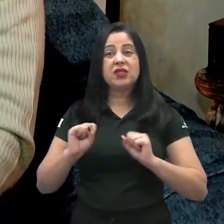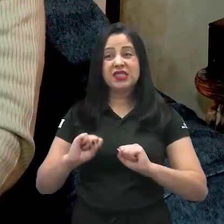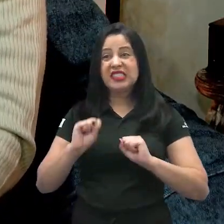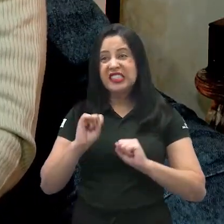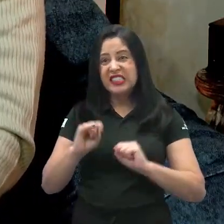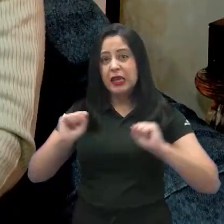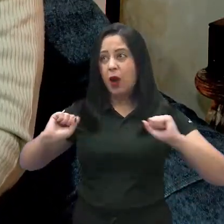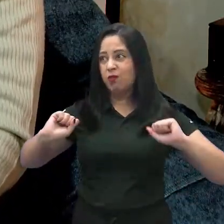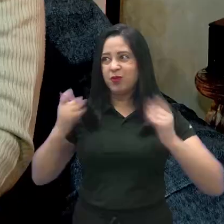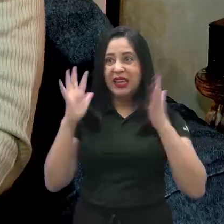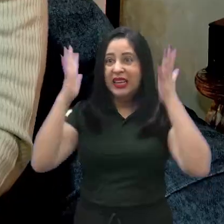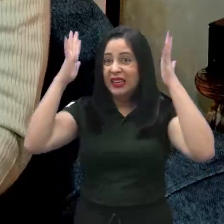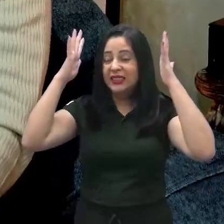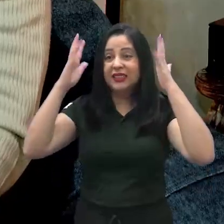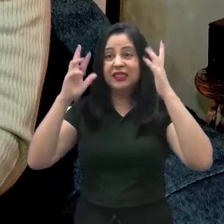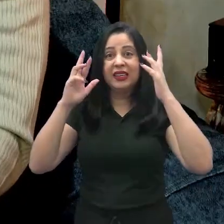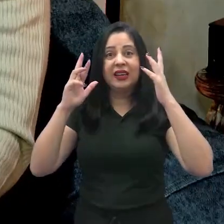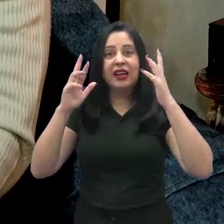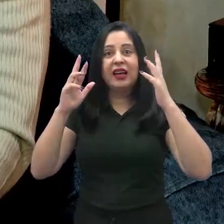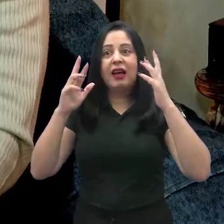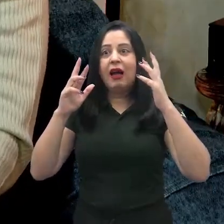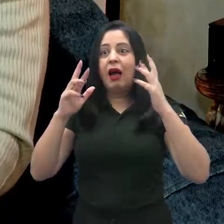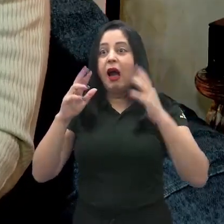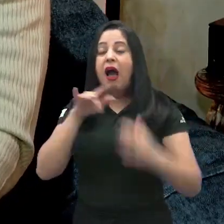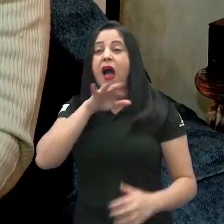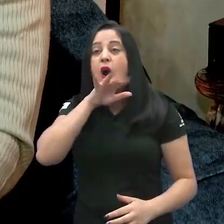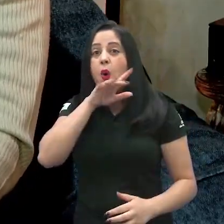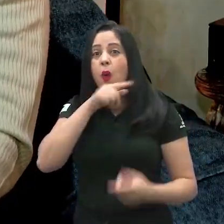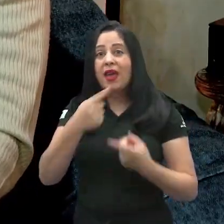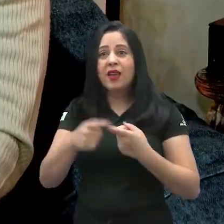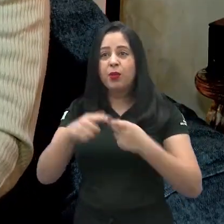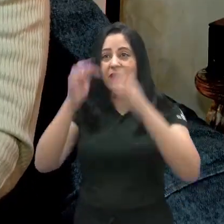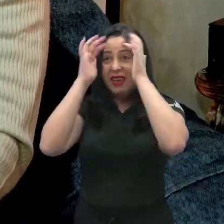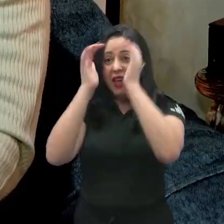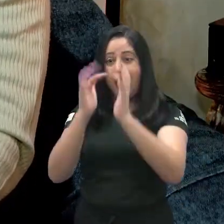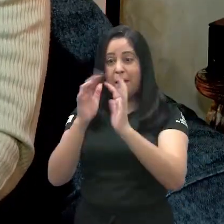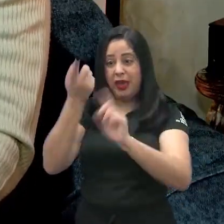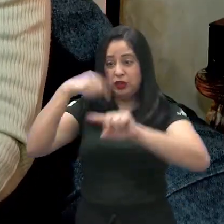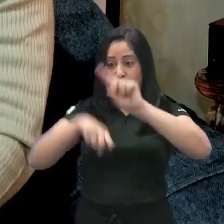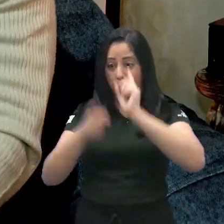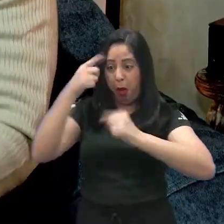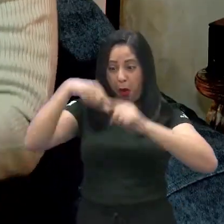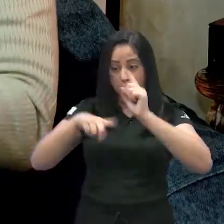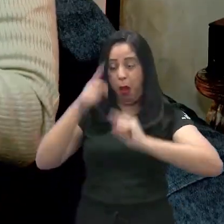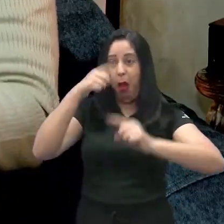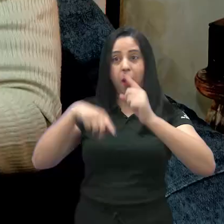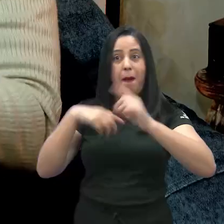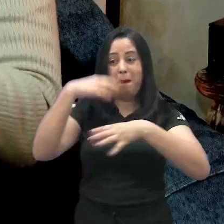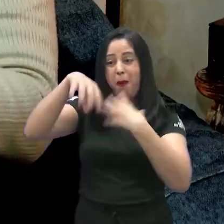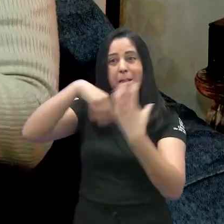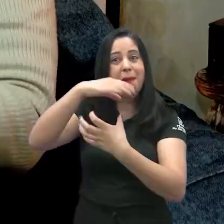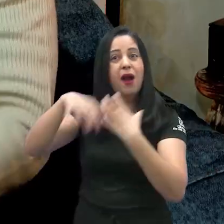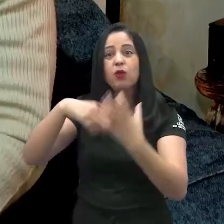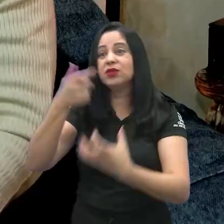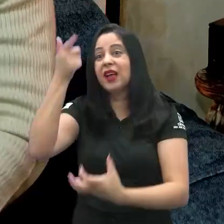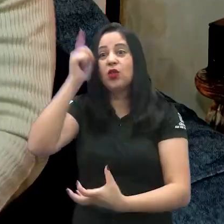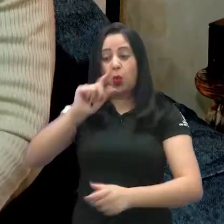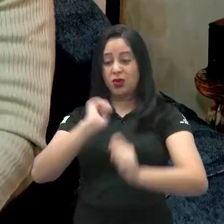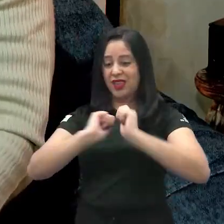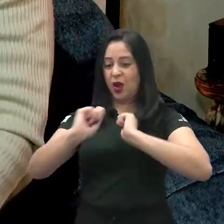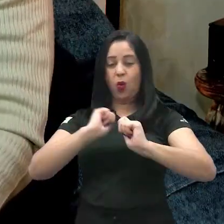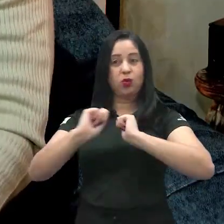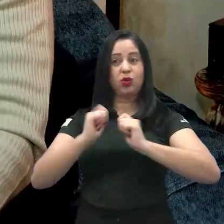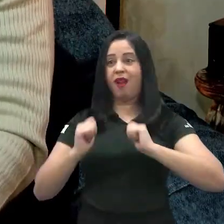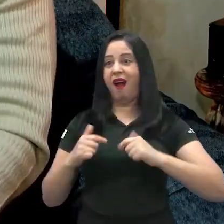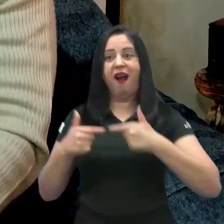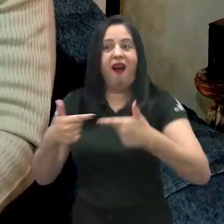como a forma que você se enxerga, e além disso, ela faz com que você não consiga ter controle das suas próprias